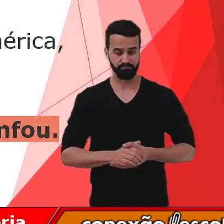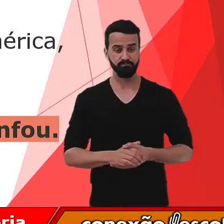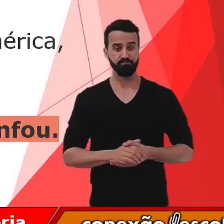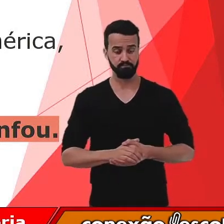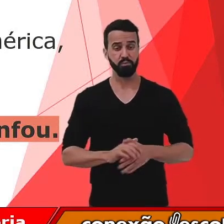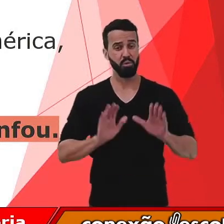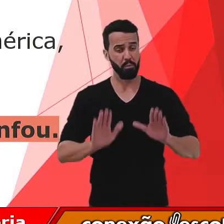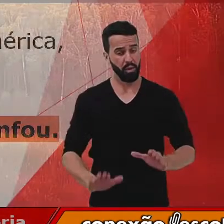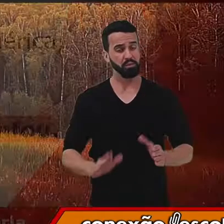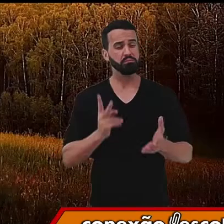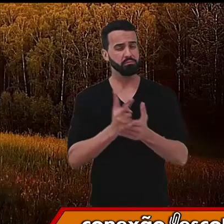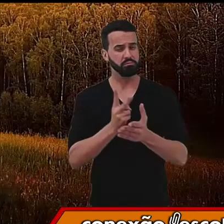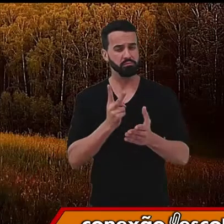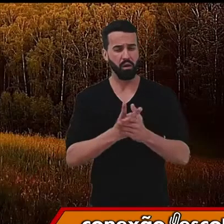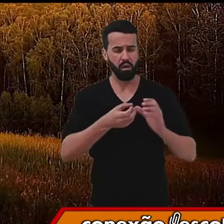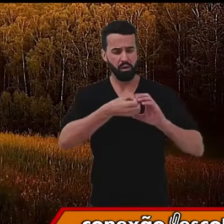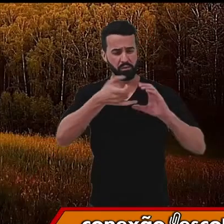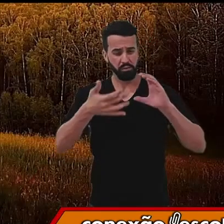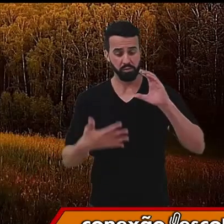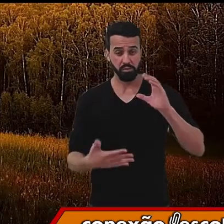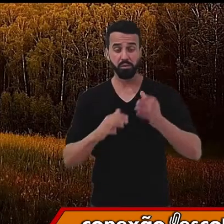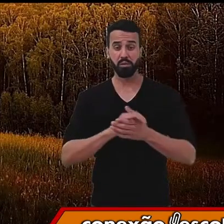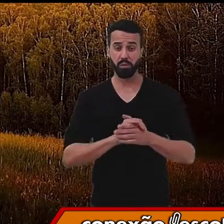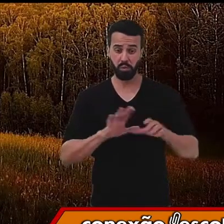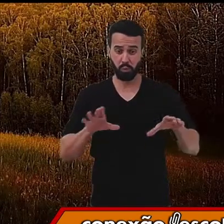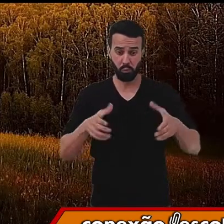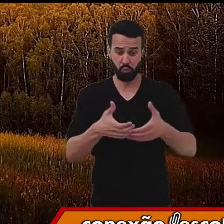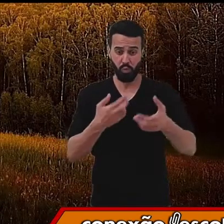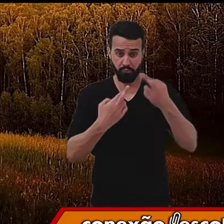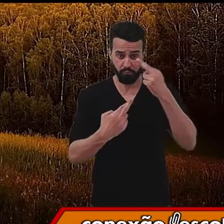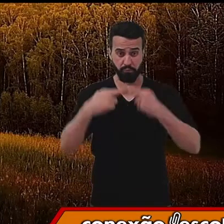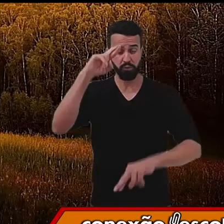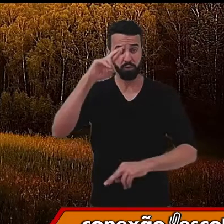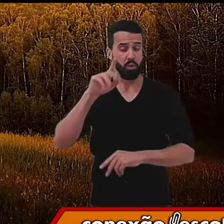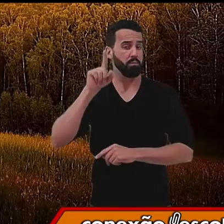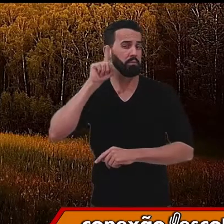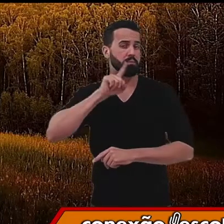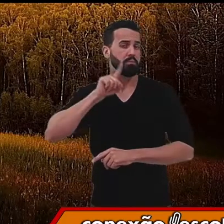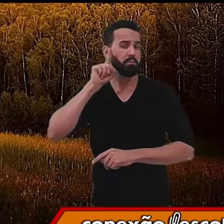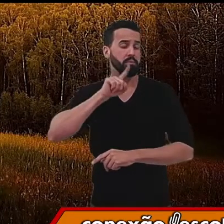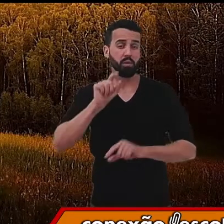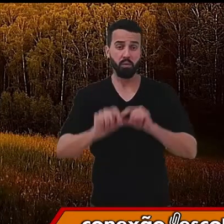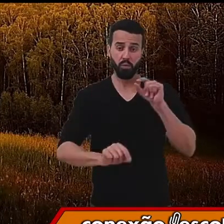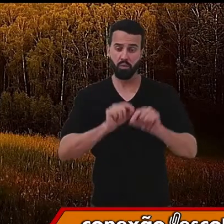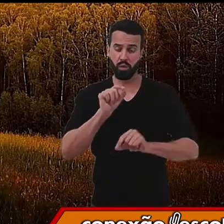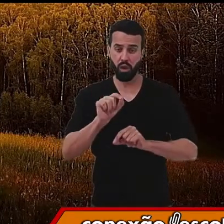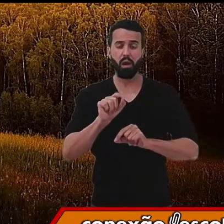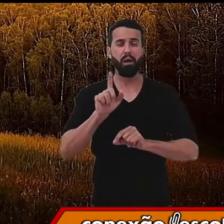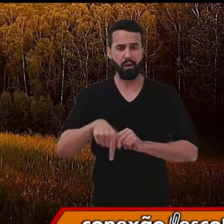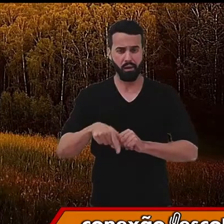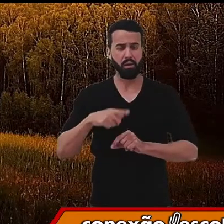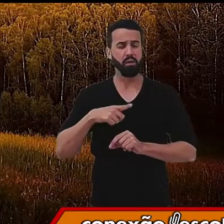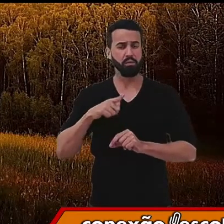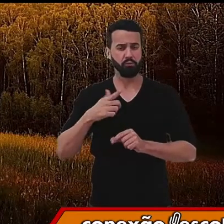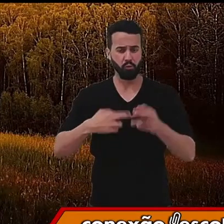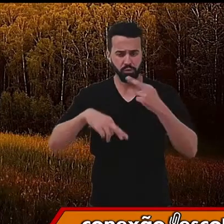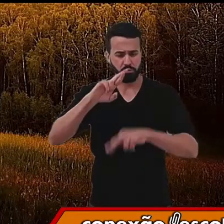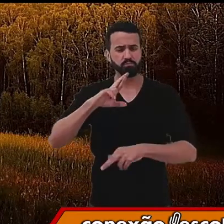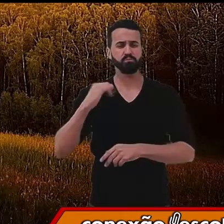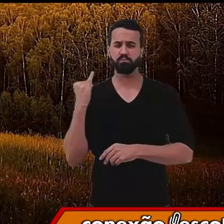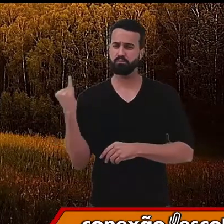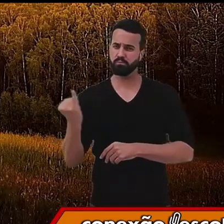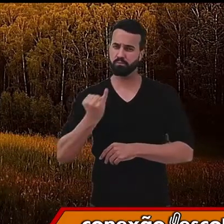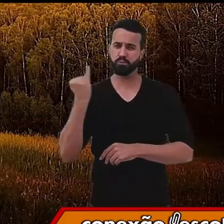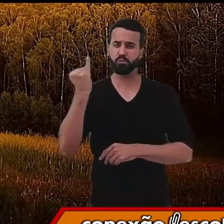com essas características, esse movimento, essa Revolução Americana, ela foi muito importante. Primeiro por quê? Porque